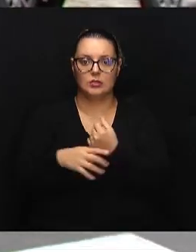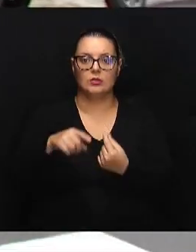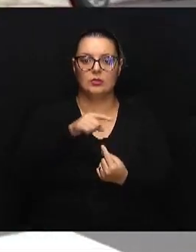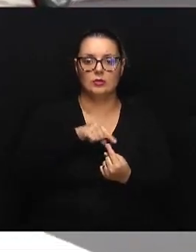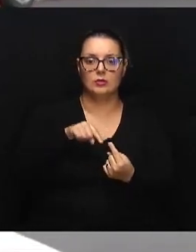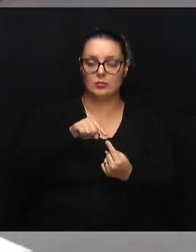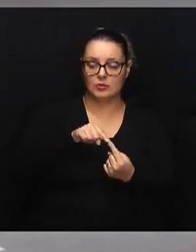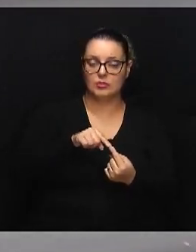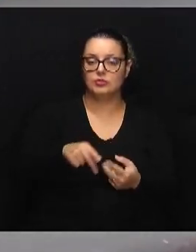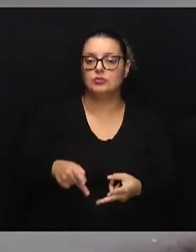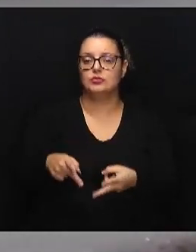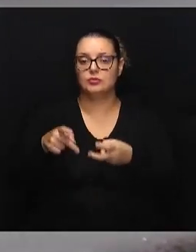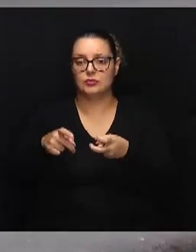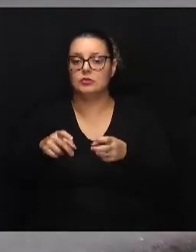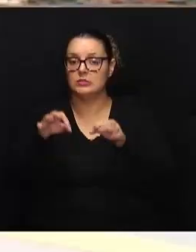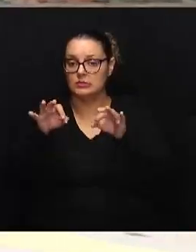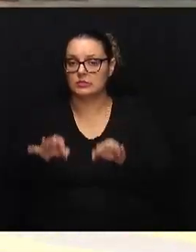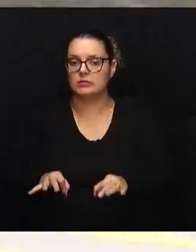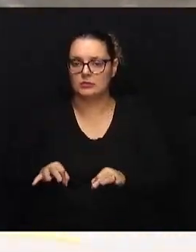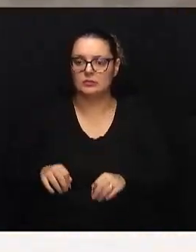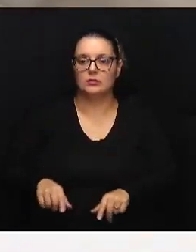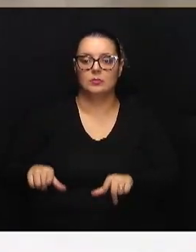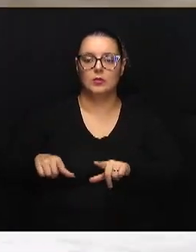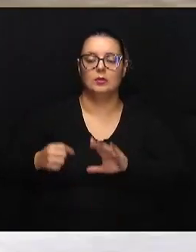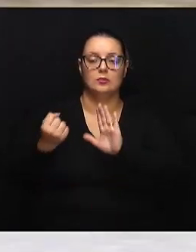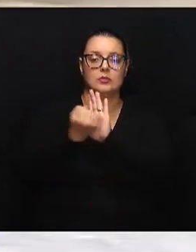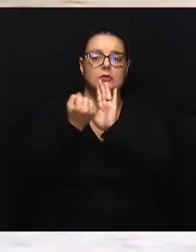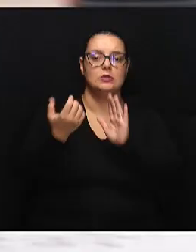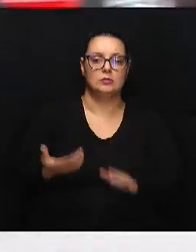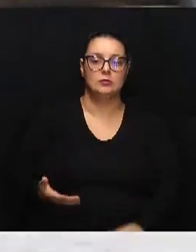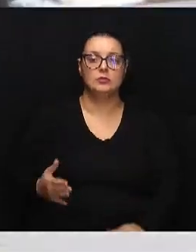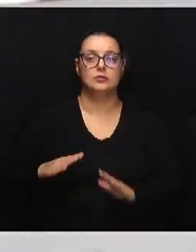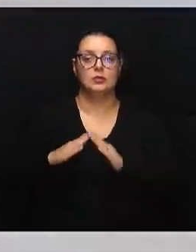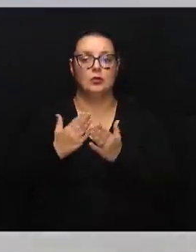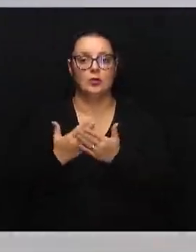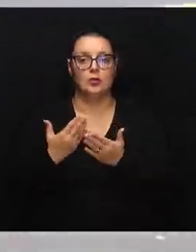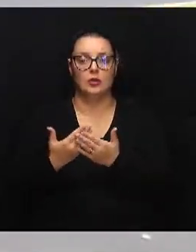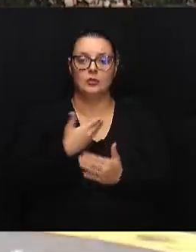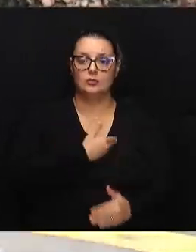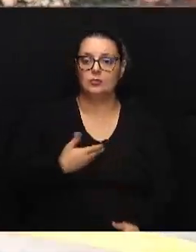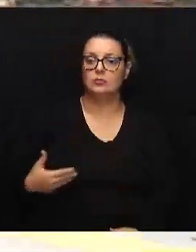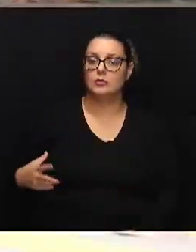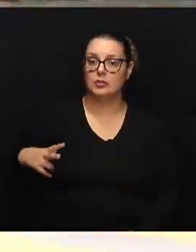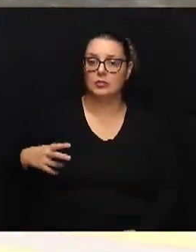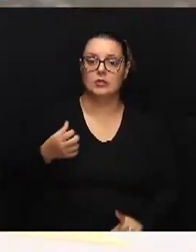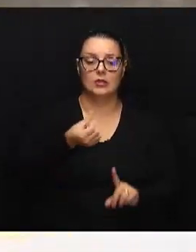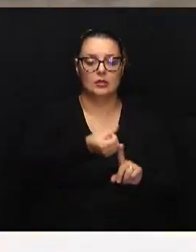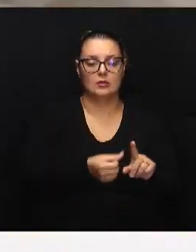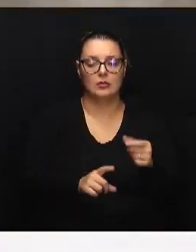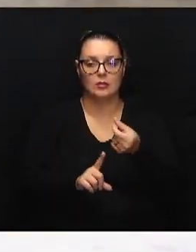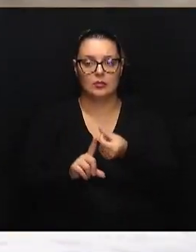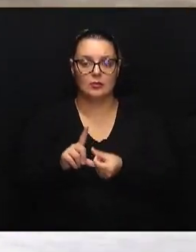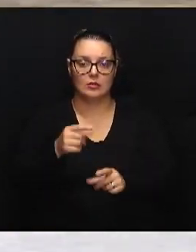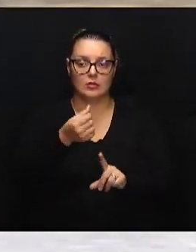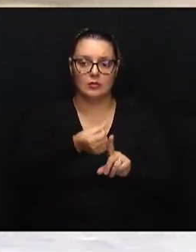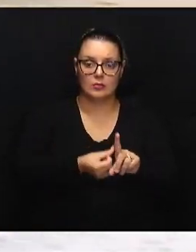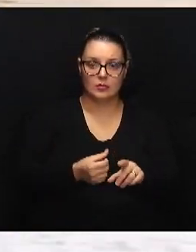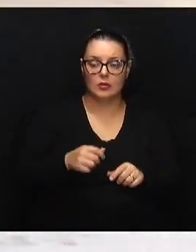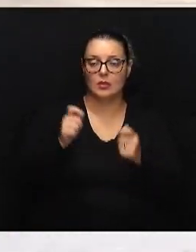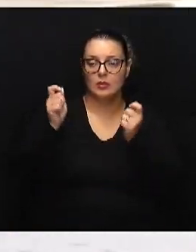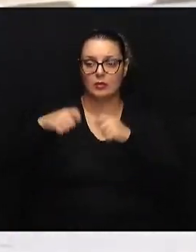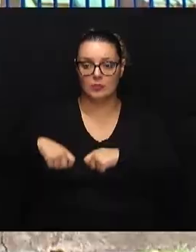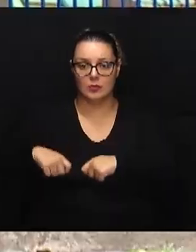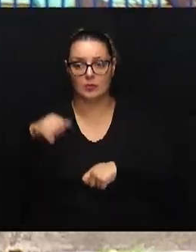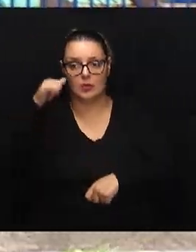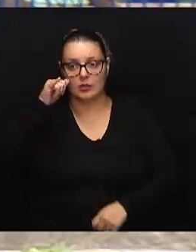de reconhecer e certificar escolas públicas e privadas que participarem a cada semestre de capacitações voltadas à